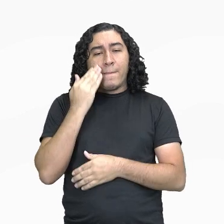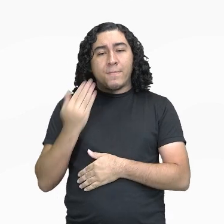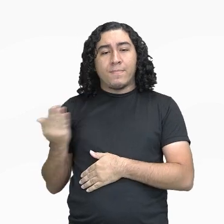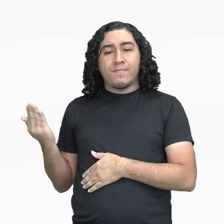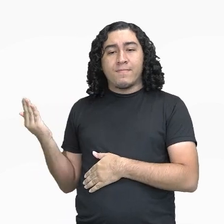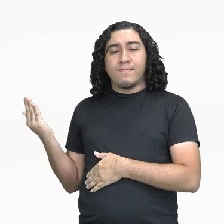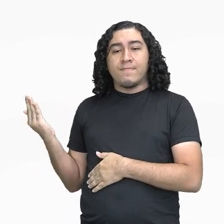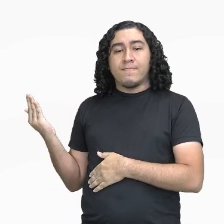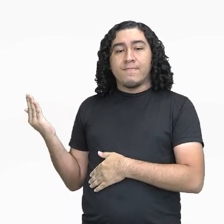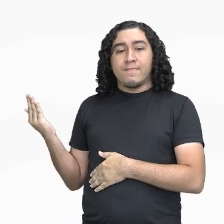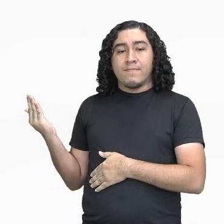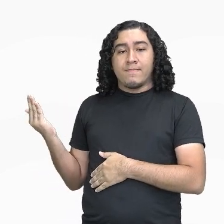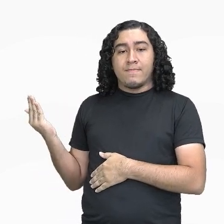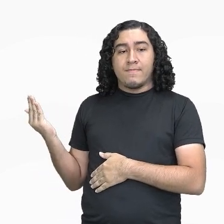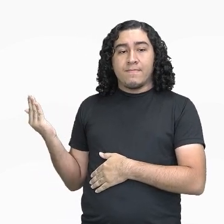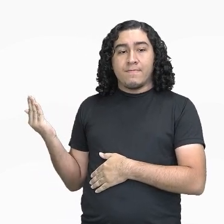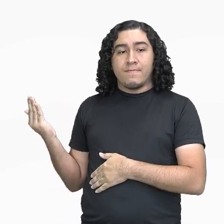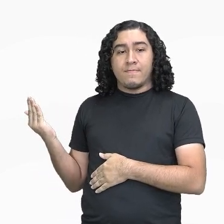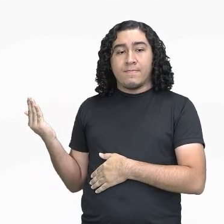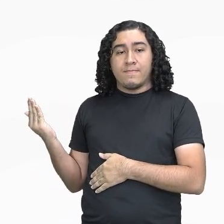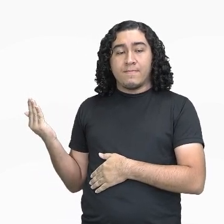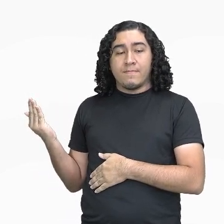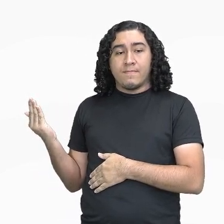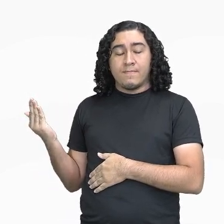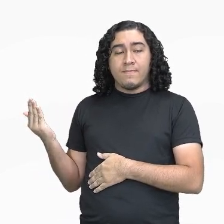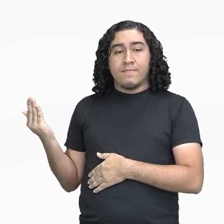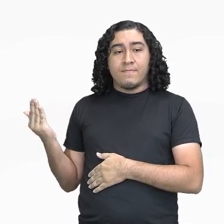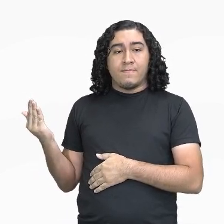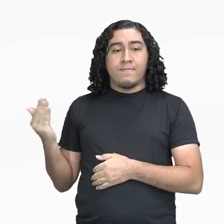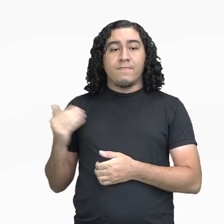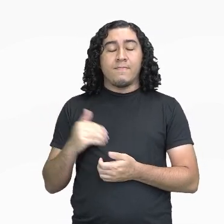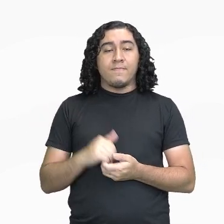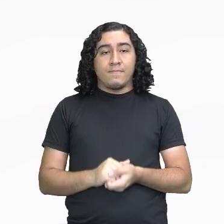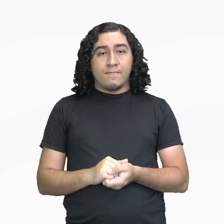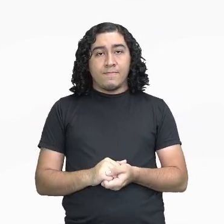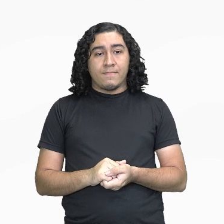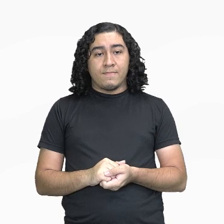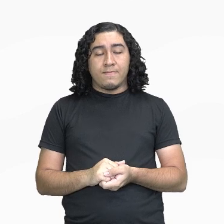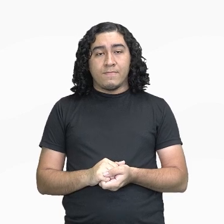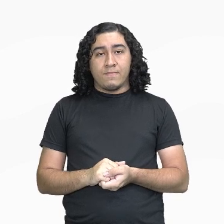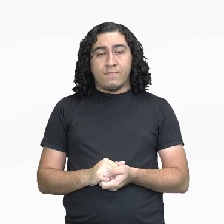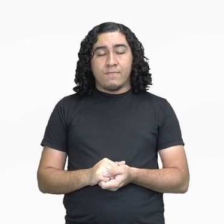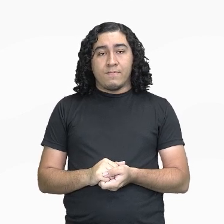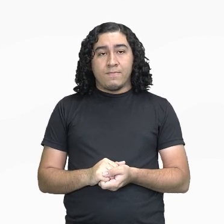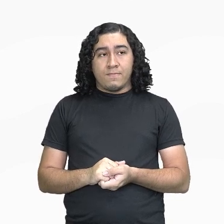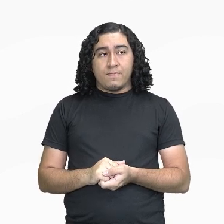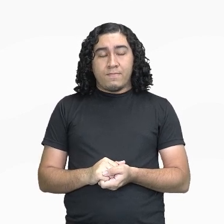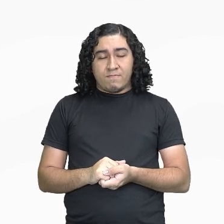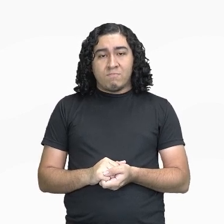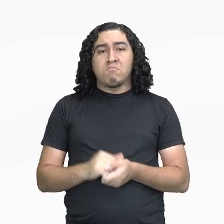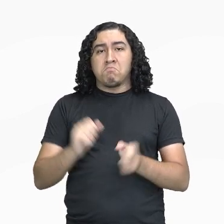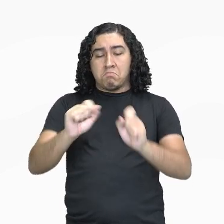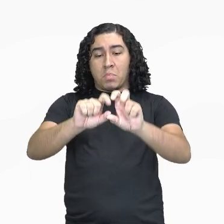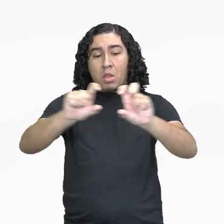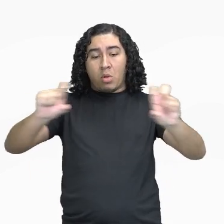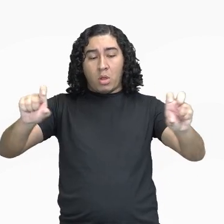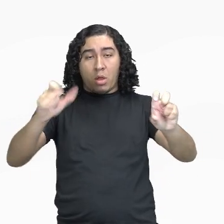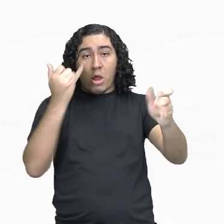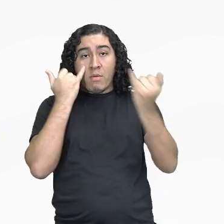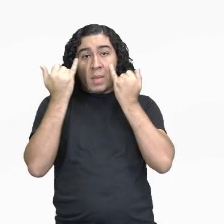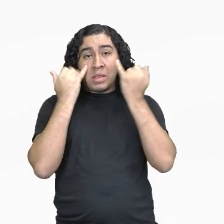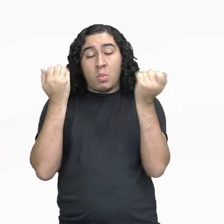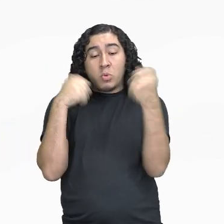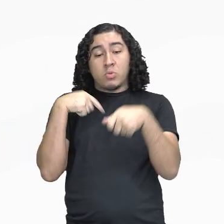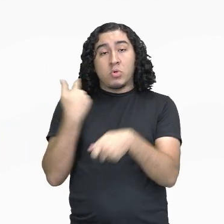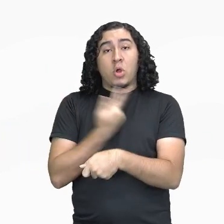Amazônia Legal, floresta amazônica em verde e outras formações vegetais. Está bem destacado aí, separado, para que a